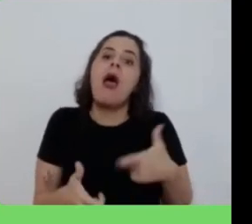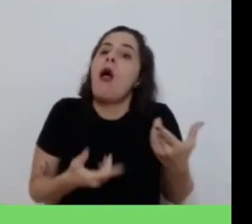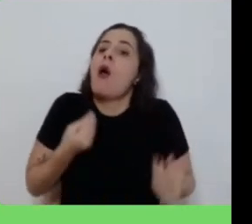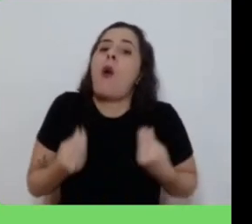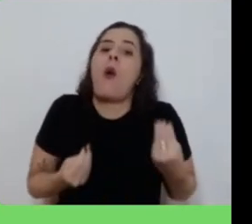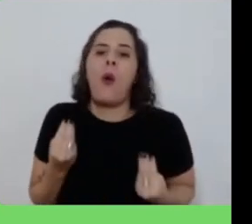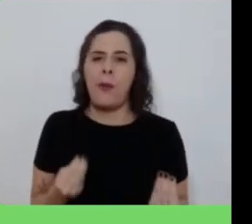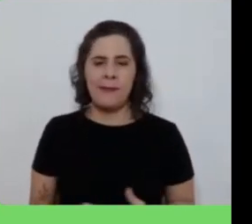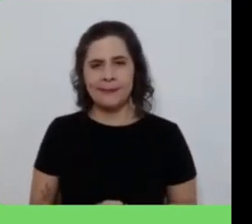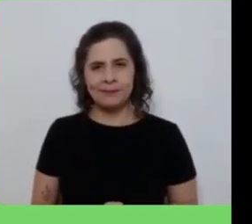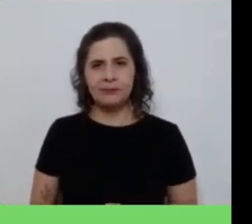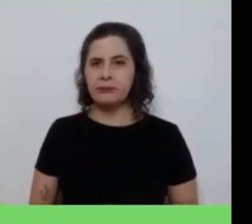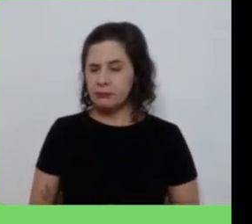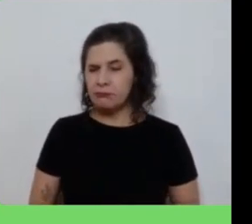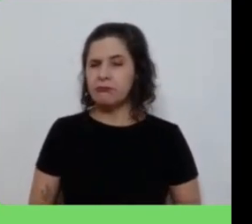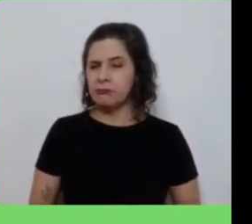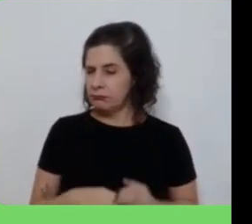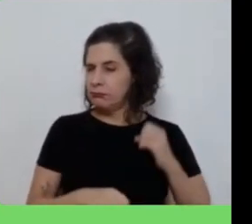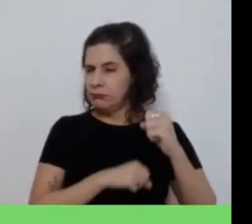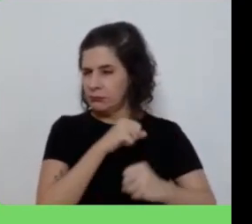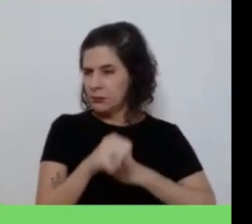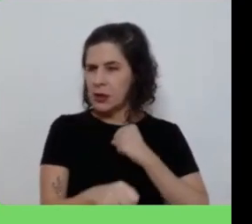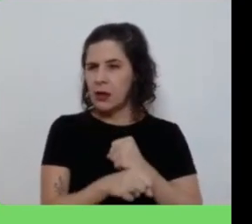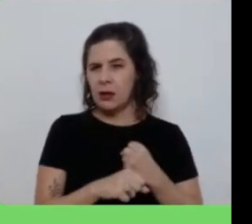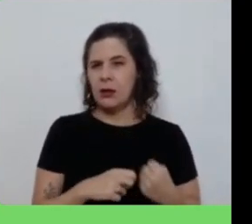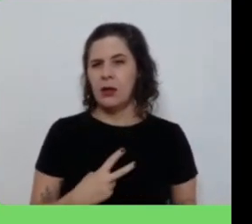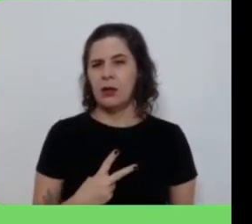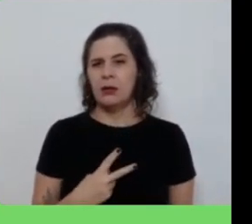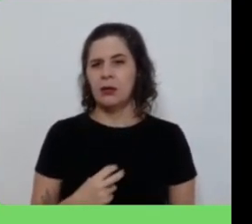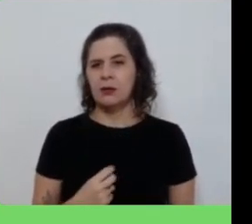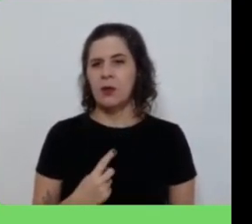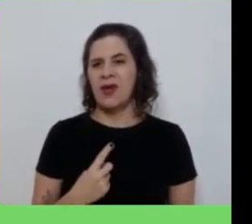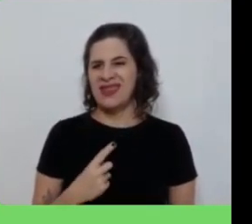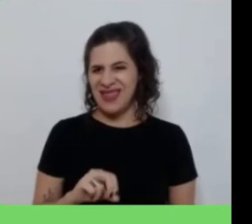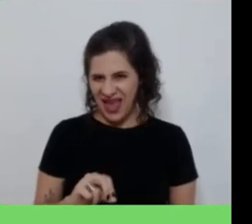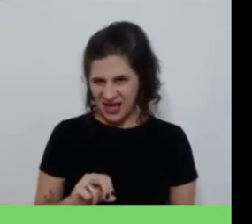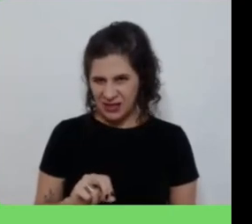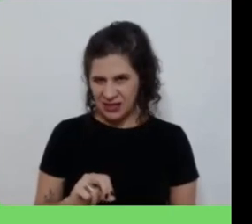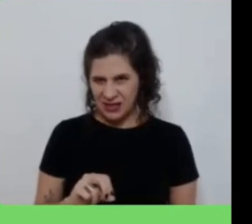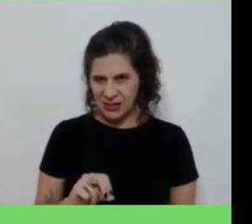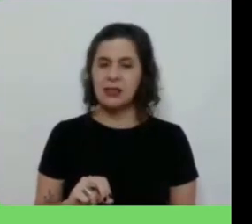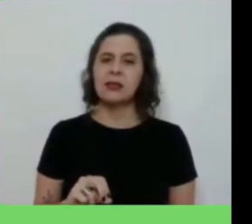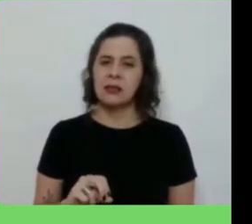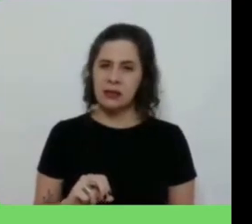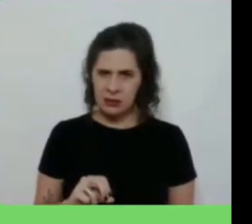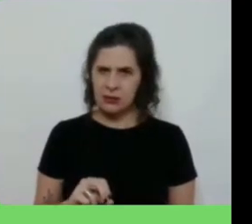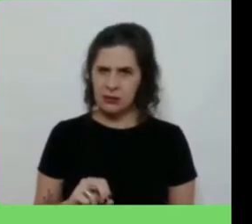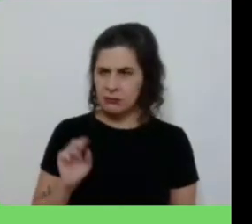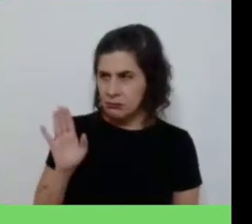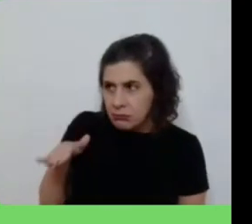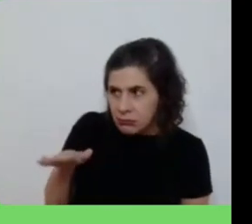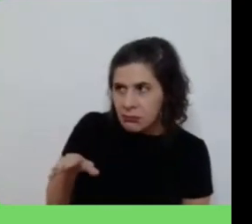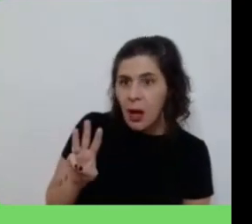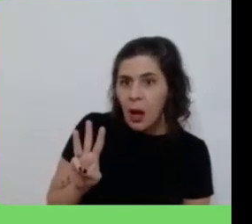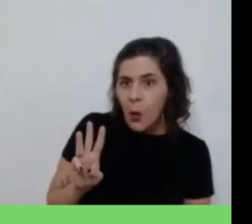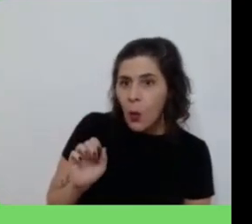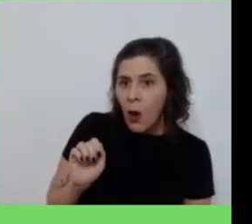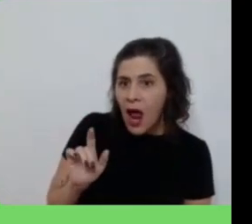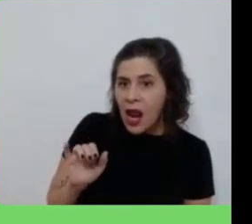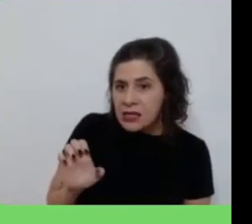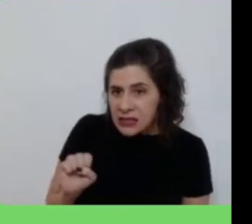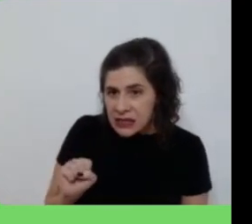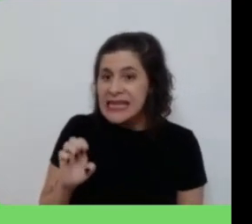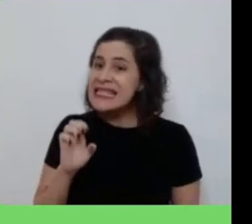vocês gente os anos 2010 eu acho que dá para ser encarada depois o Alan se você discordar de alguma coisa coloca suas